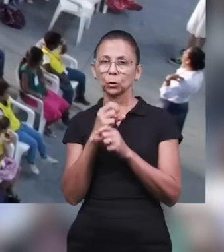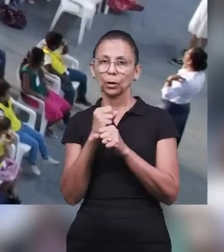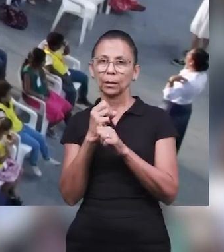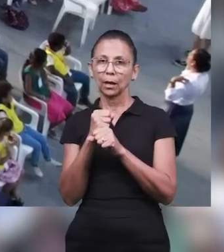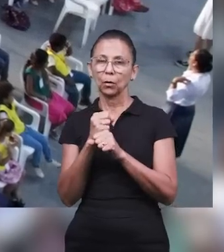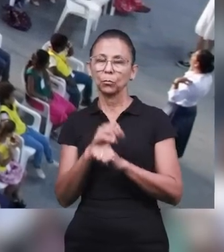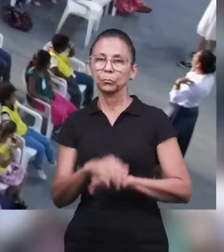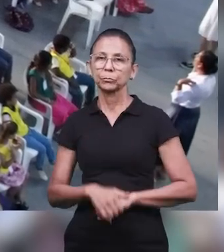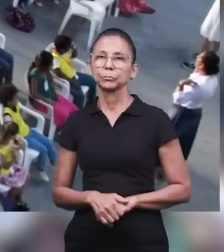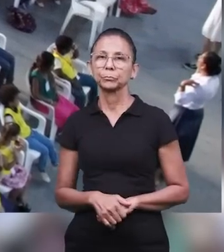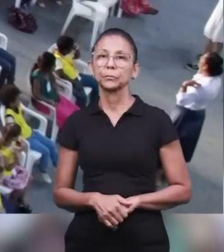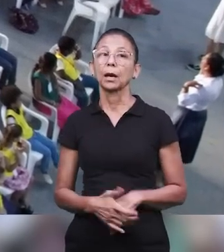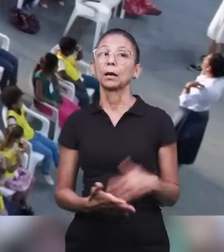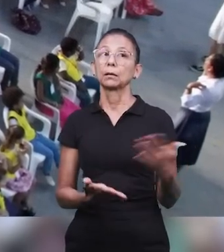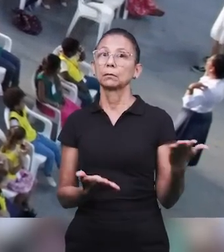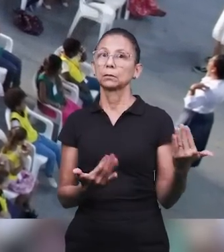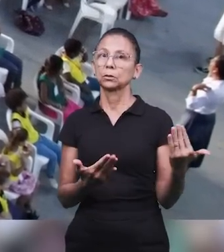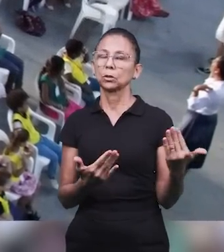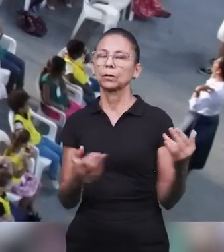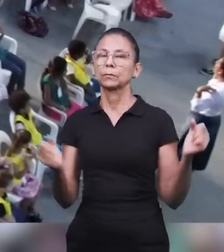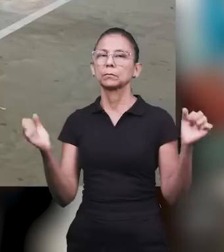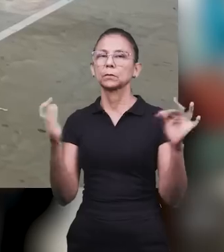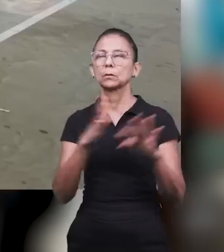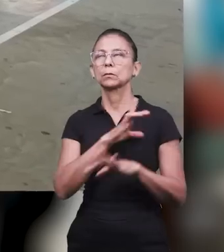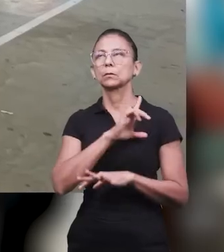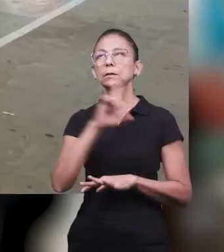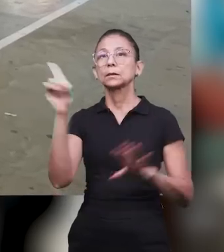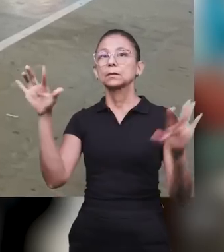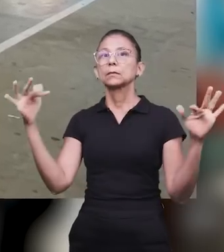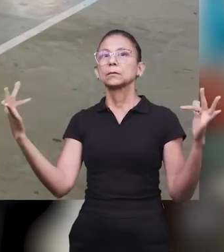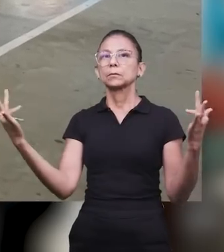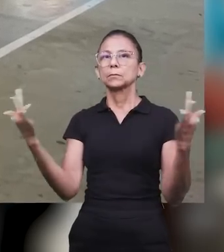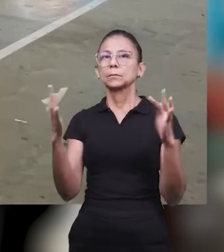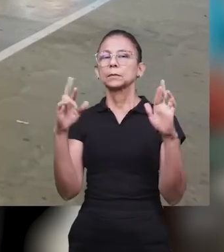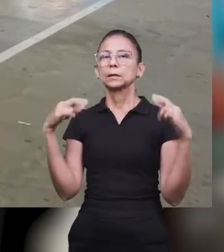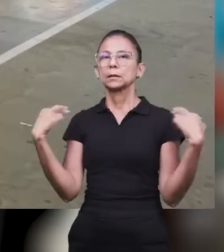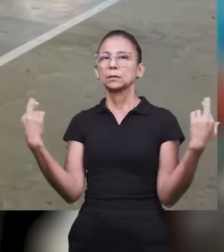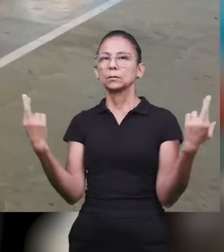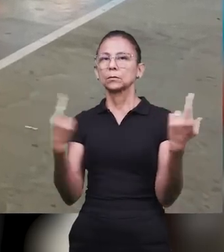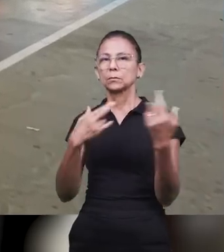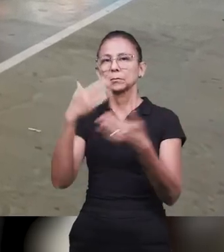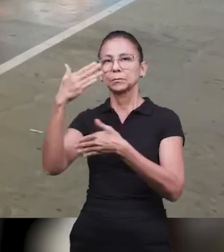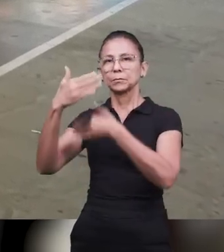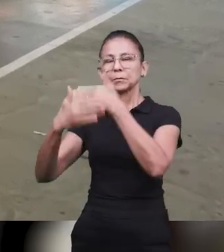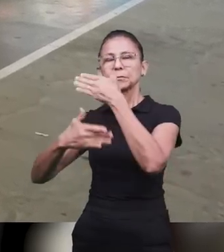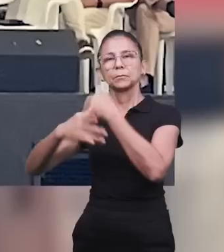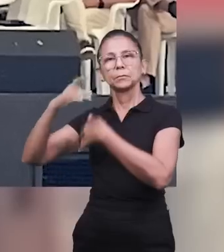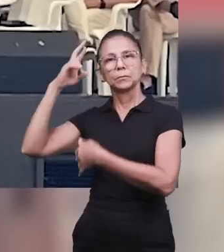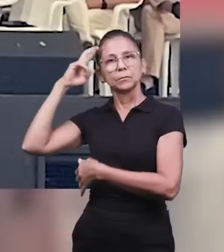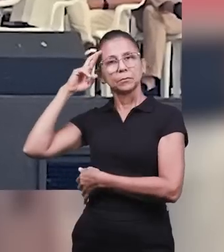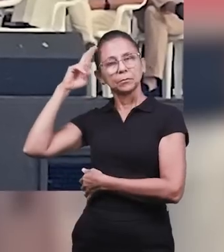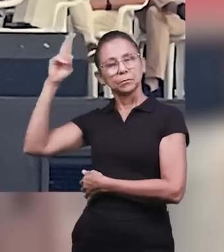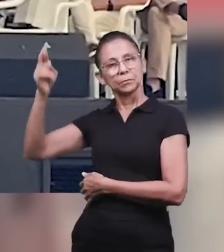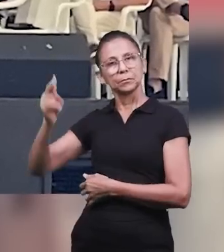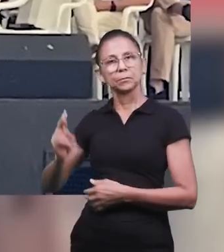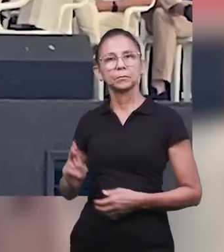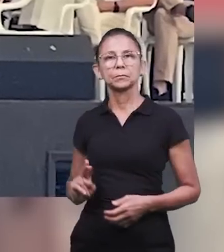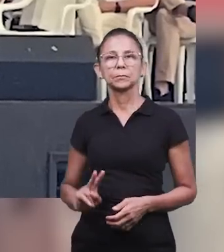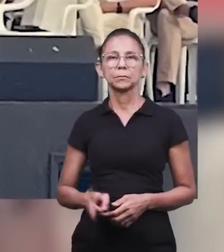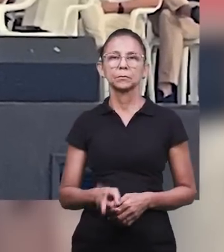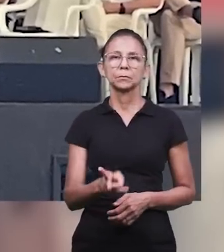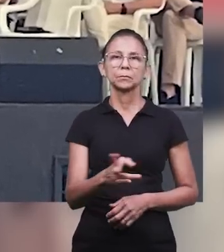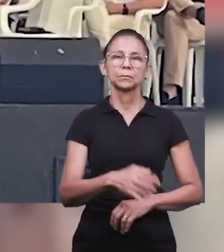jovens. Glória a Deus por muitas famílias reunidas na presença do Senhor. Ainda